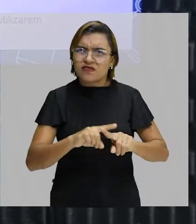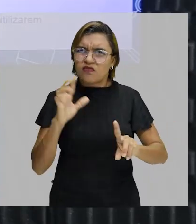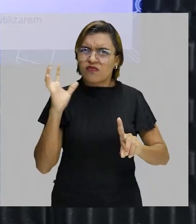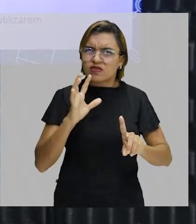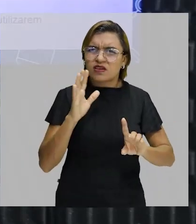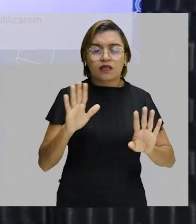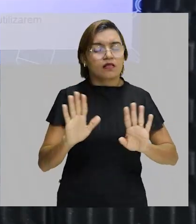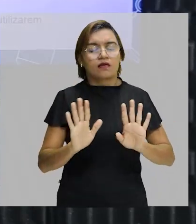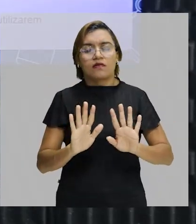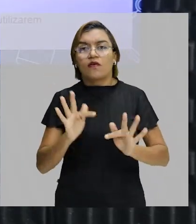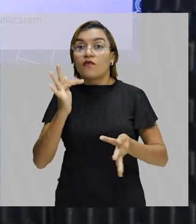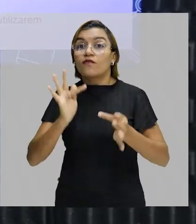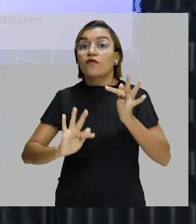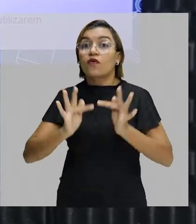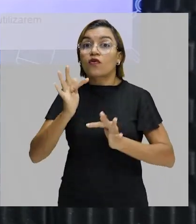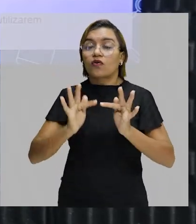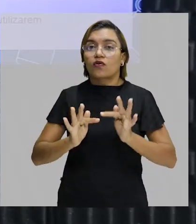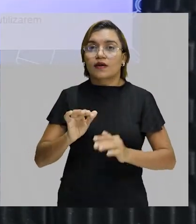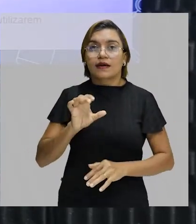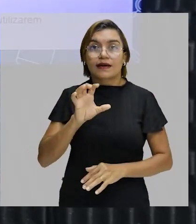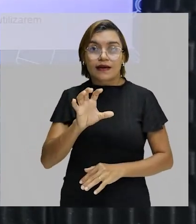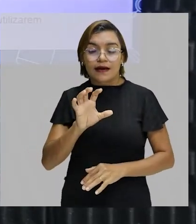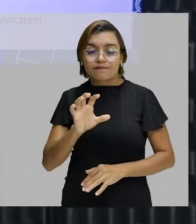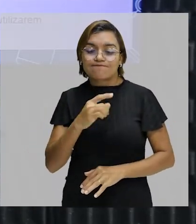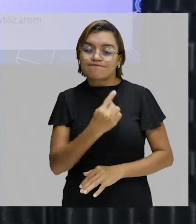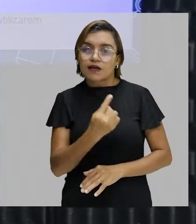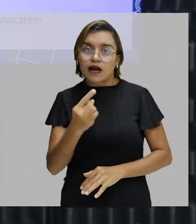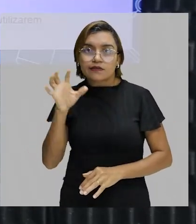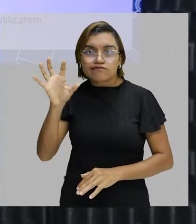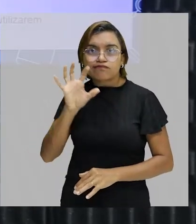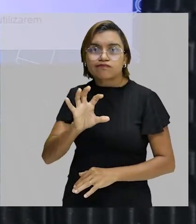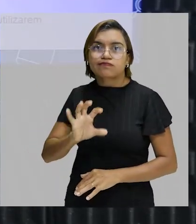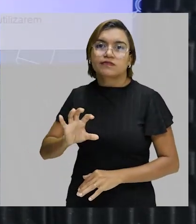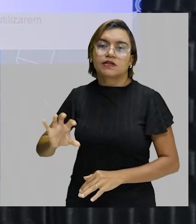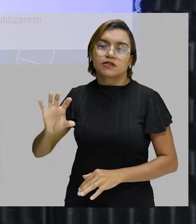gente fala de folclore, cada região, cada local tem as